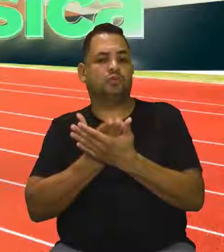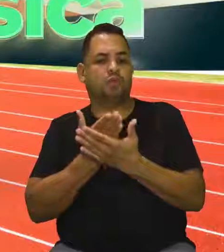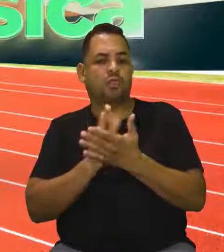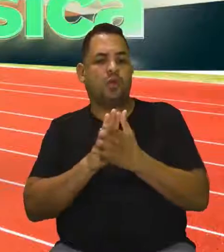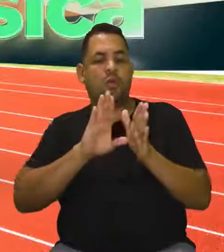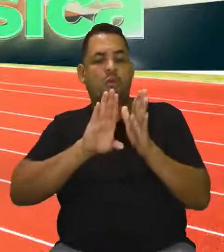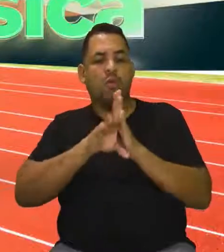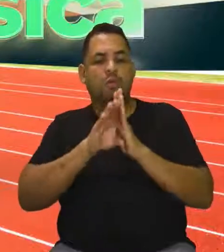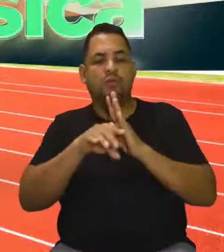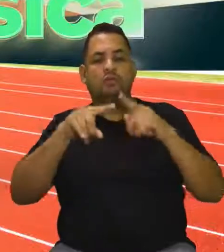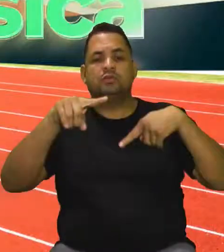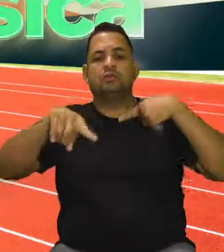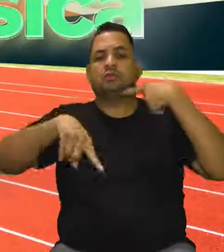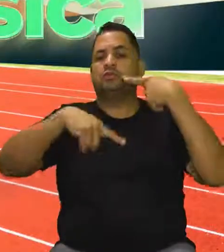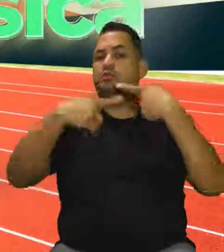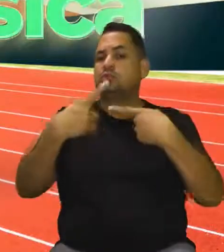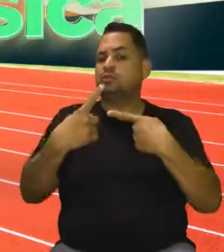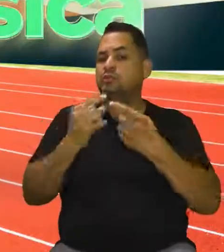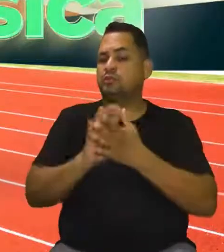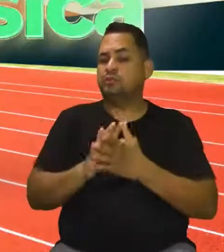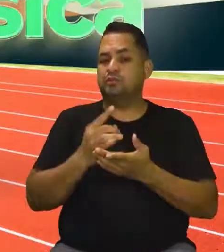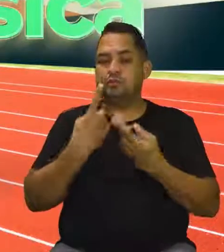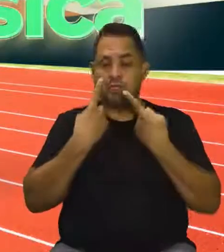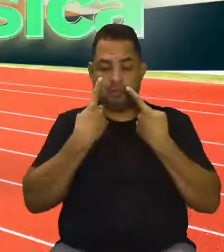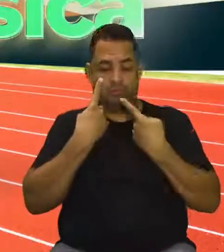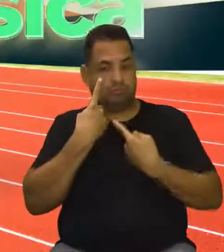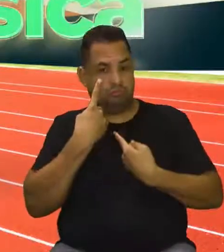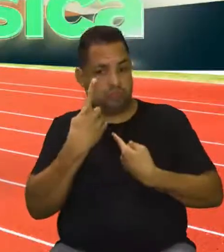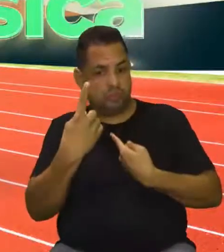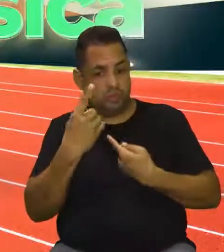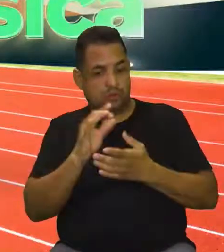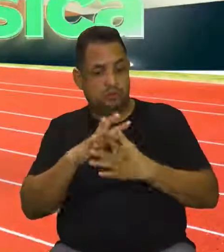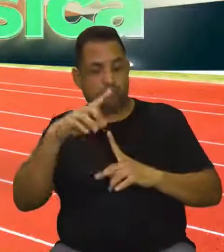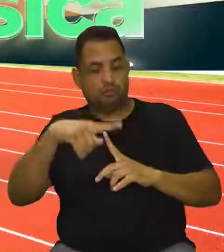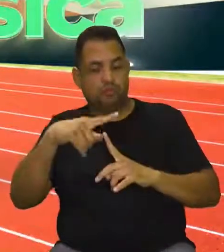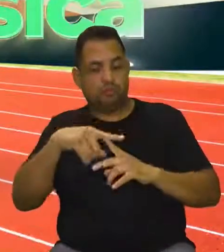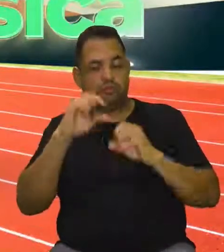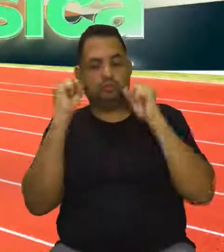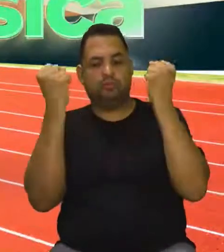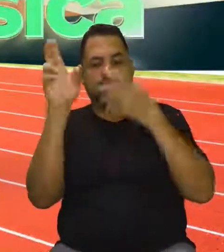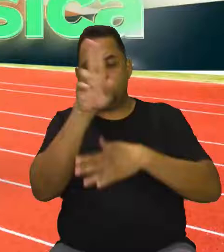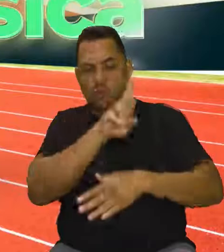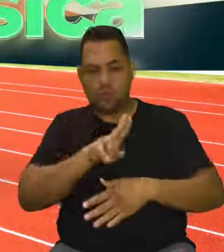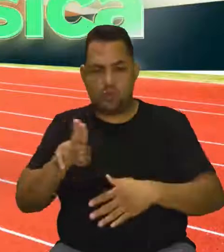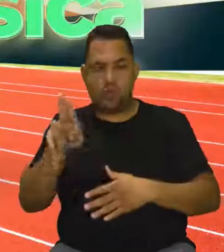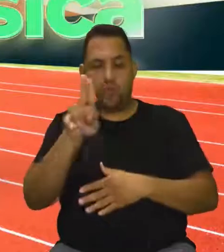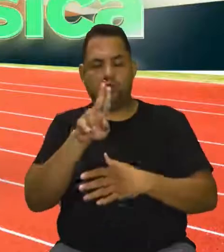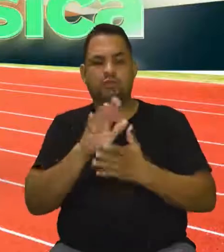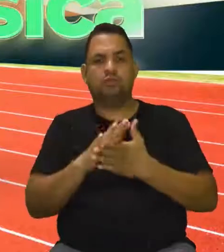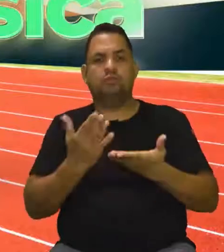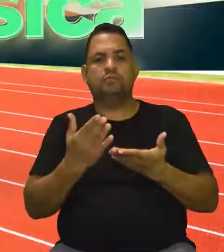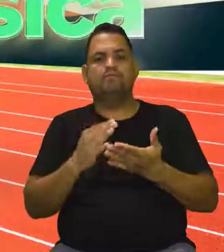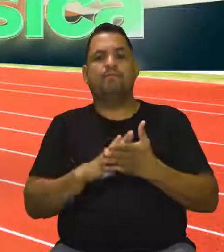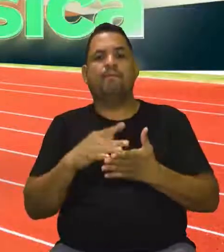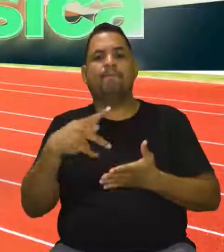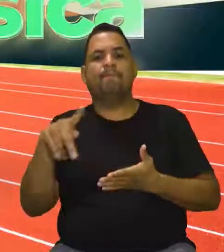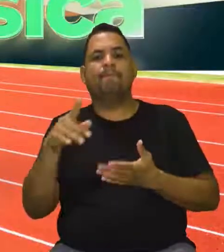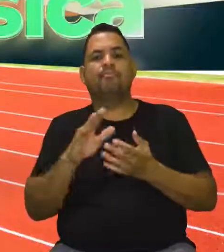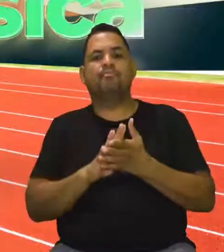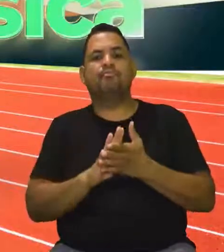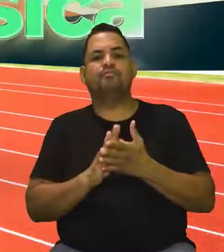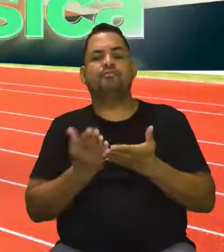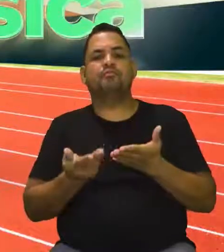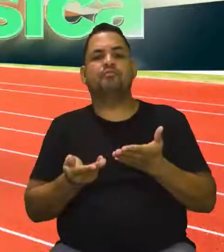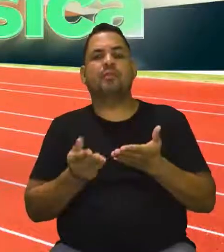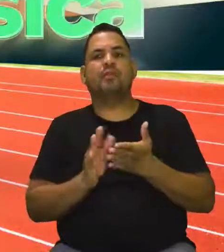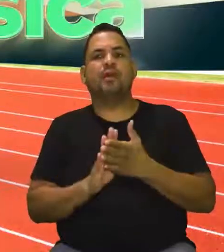conceito. Depois, nós vamos ver alguns tipos de ginástica, a aplicabilidade dela, para que então a gente chegue